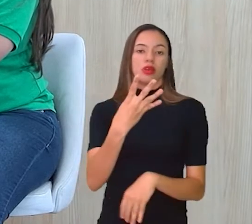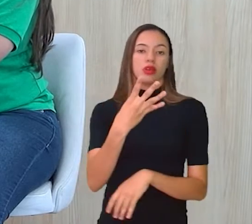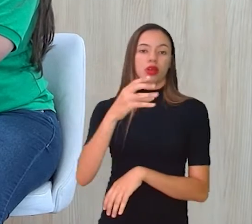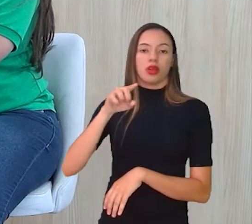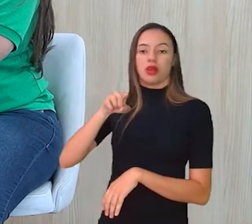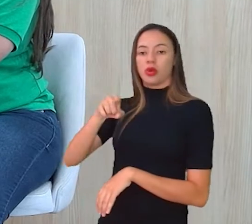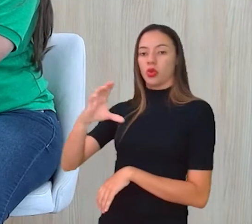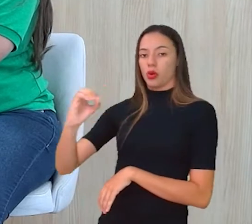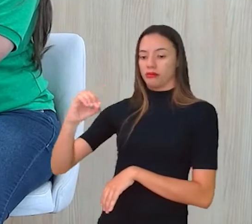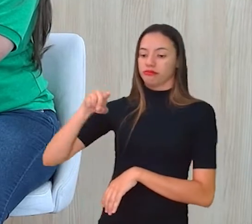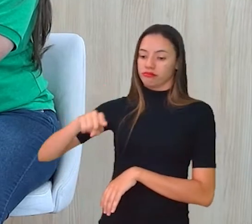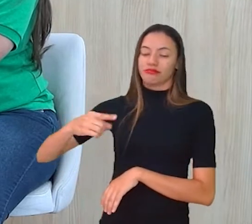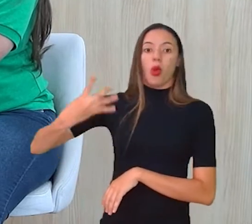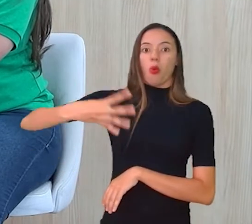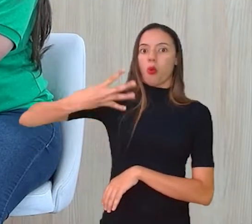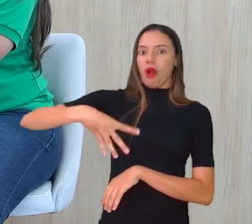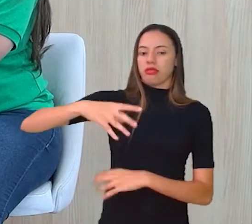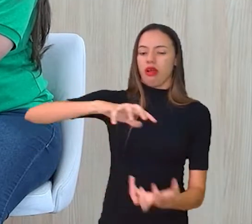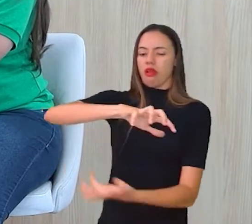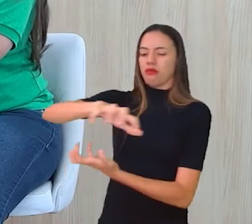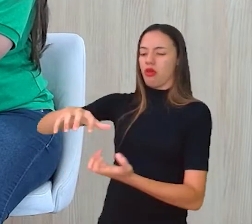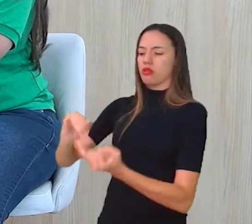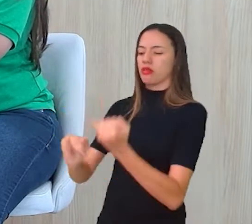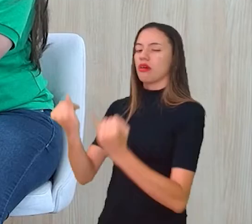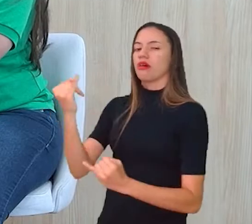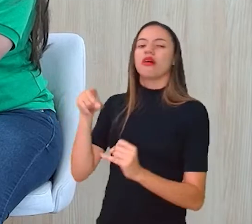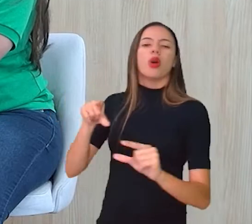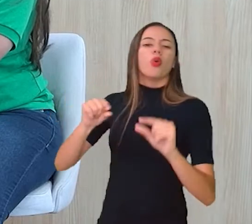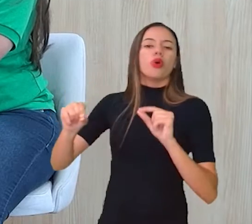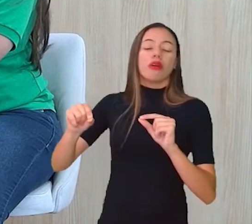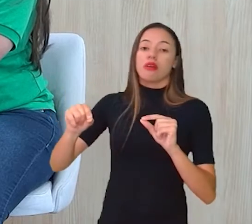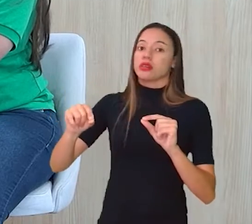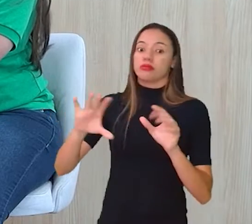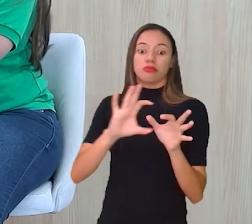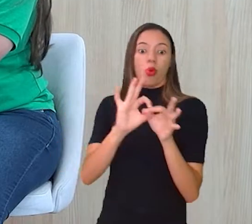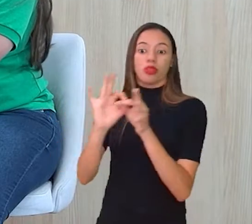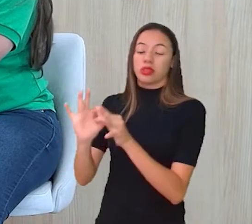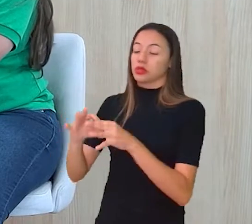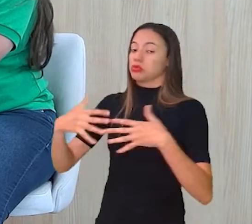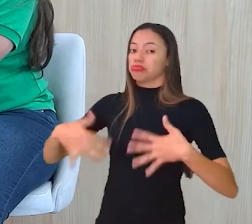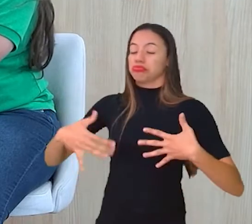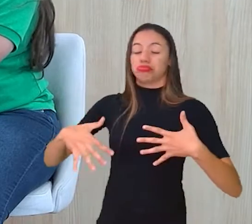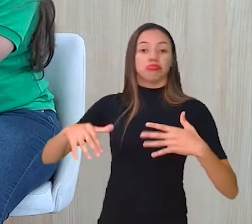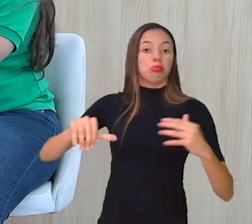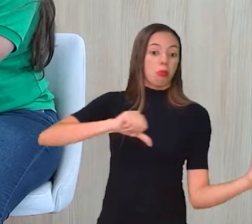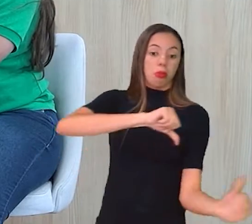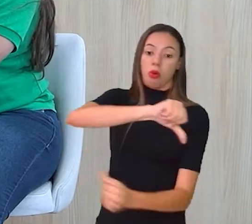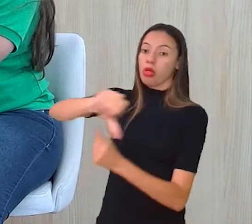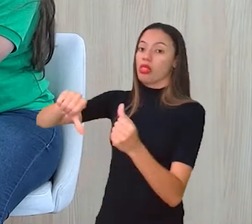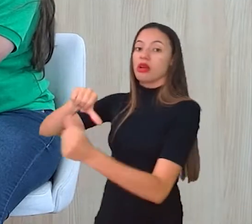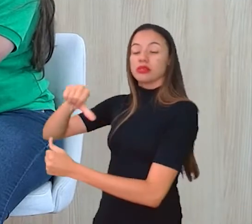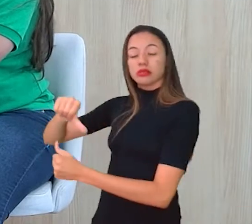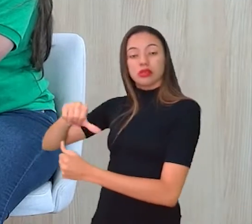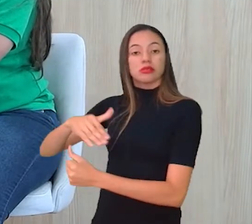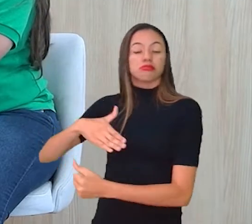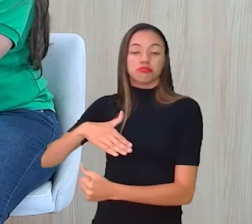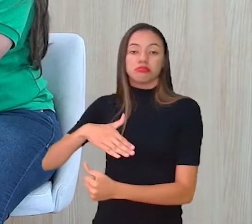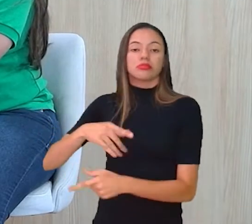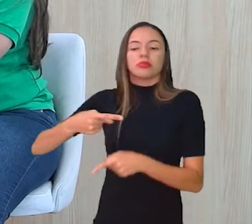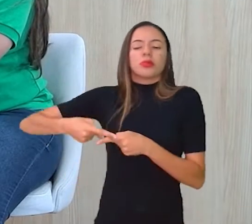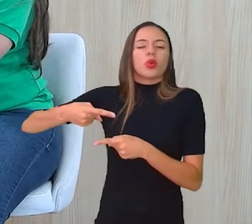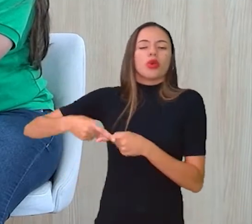ou a quarta revolução industrial, é uma mudança de paradigma impressionante, ou seja, aonde vão entrar